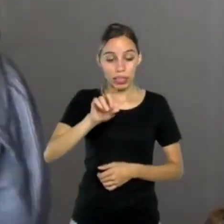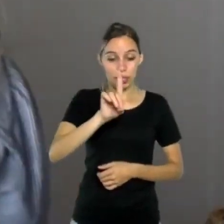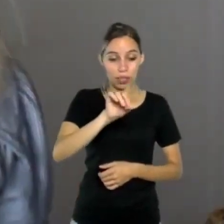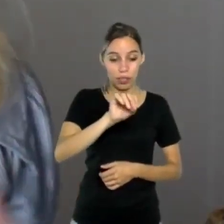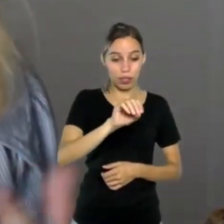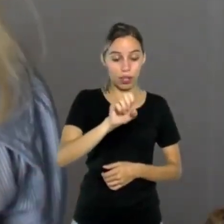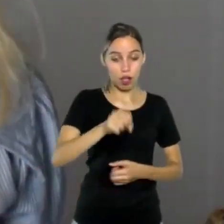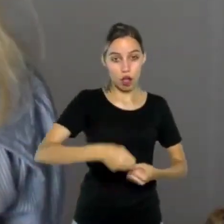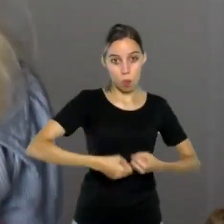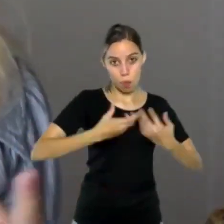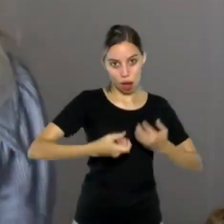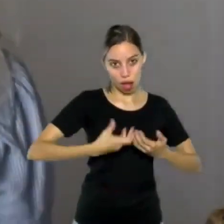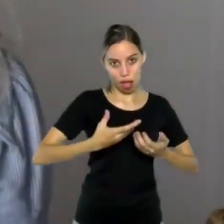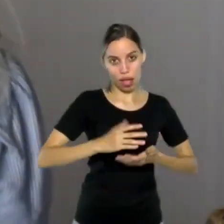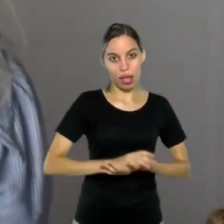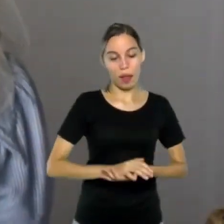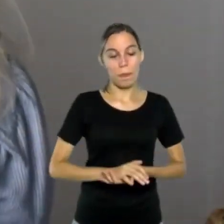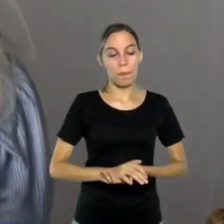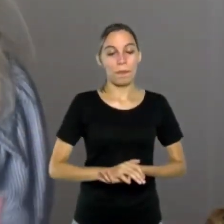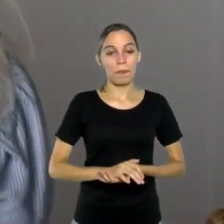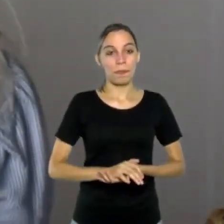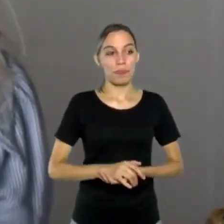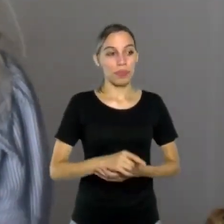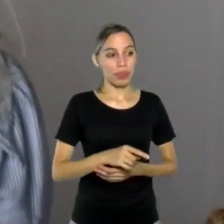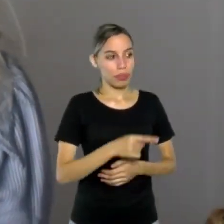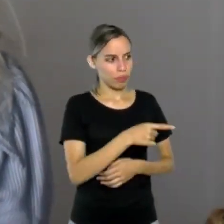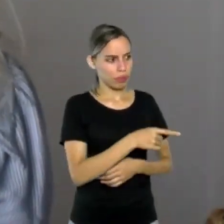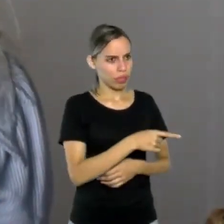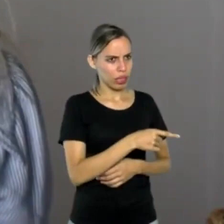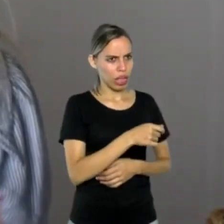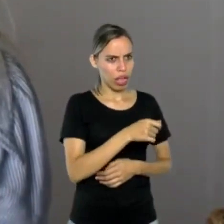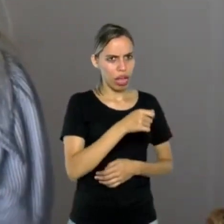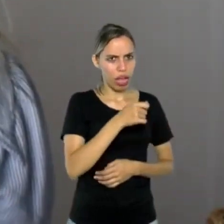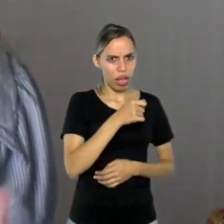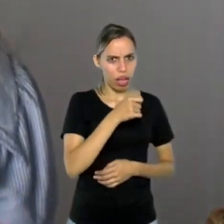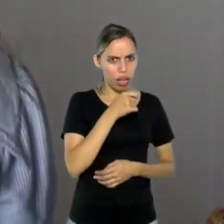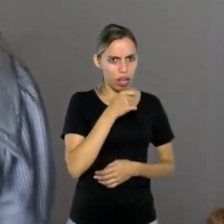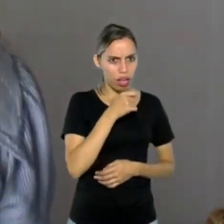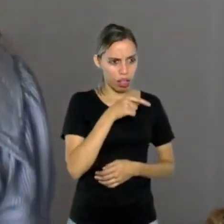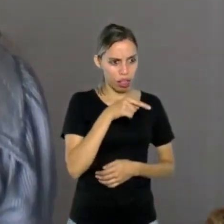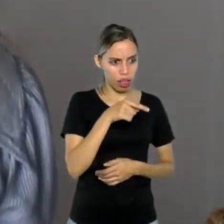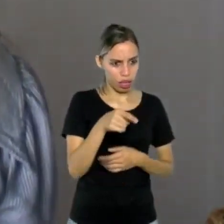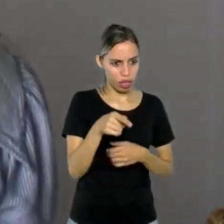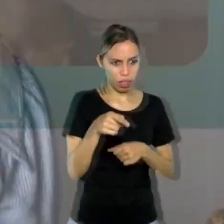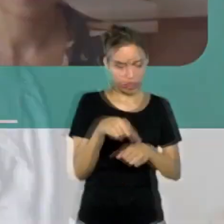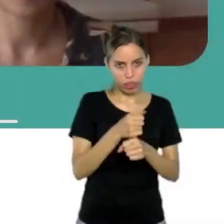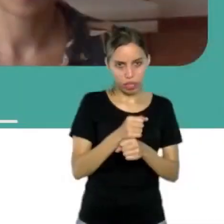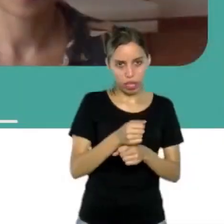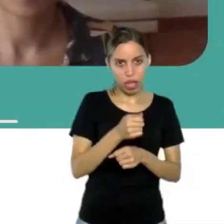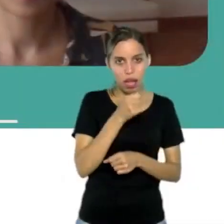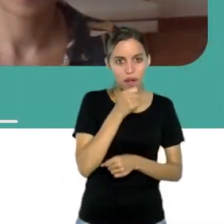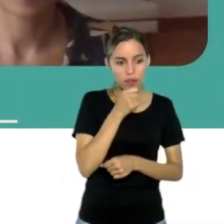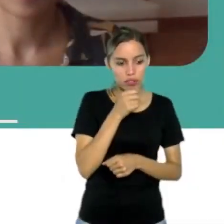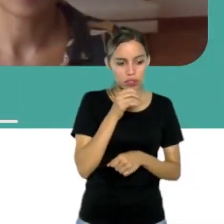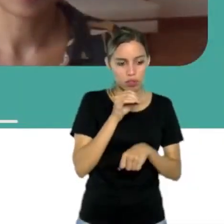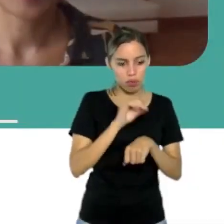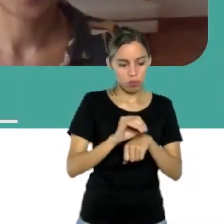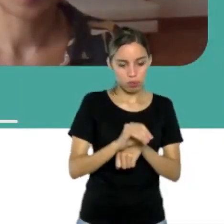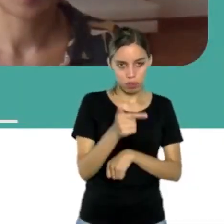desse processo eu sei que atualmente não está acontecendo as oficinas, né? Por vários motivos aí de tempo e